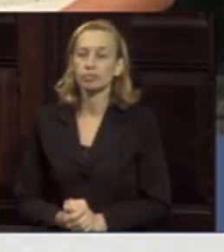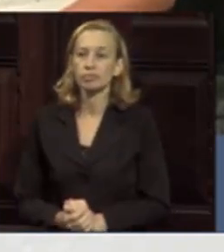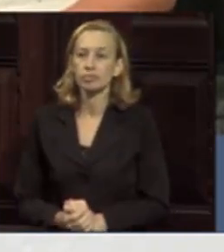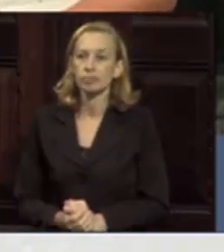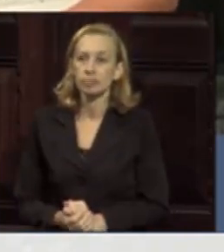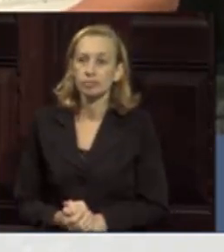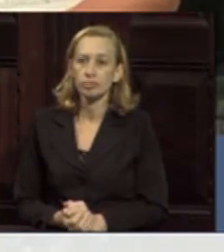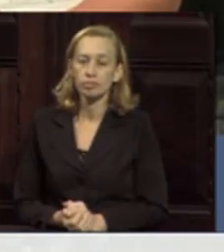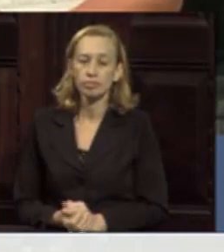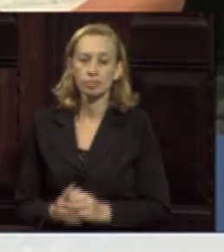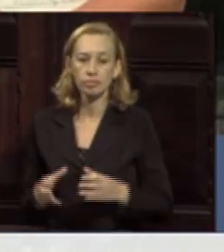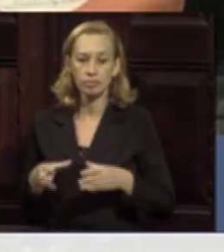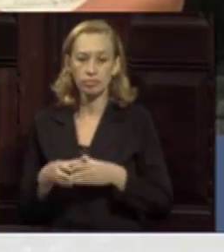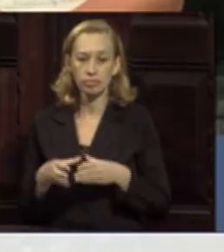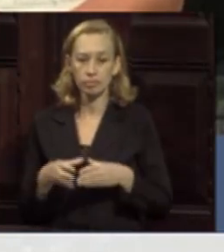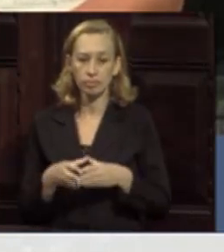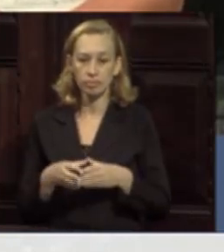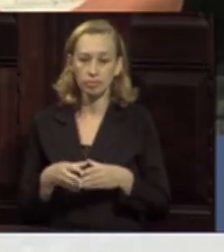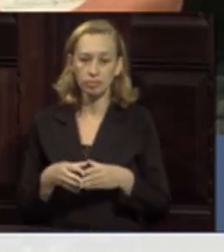Pela Comissão de Orçamento,